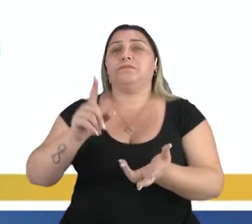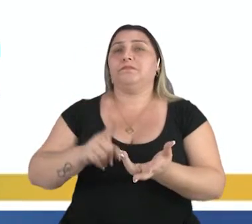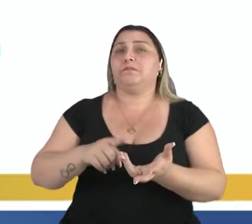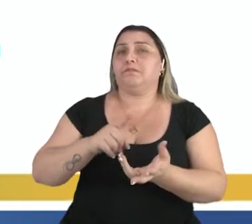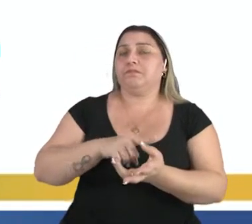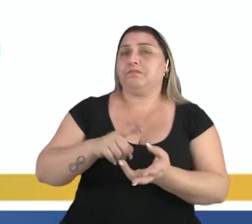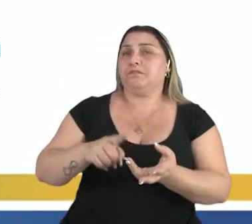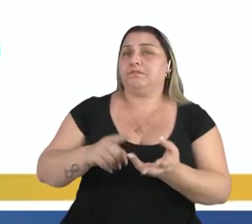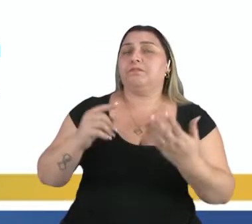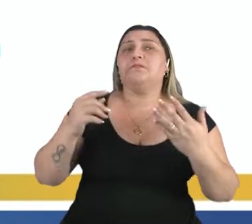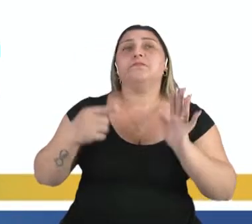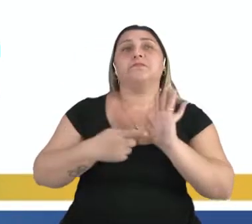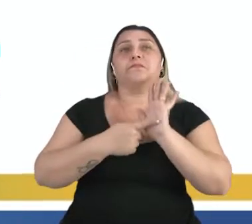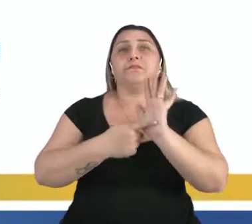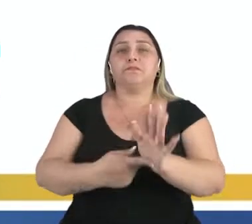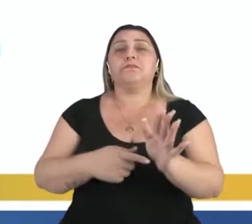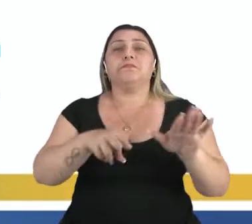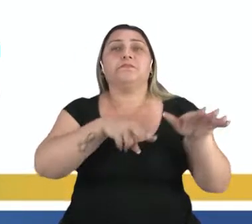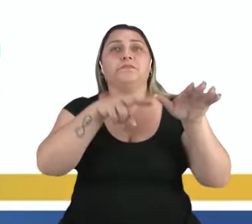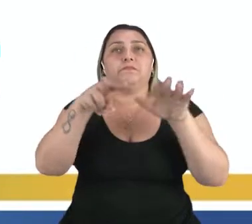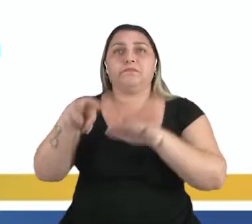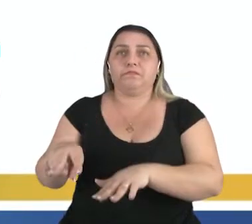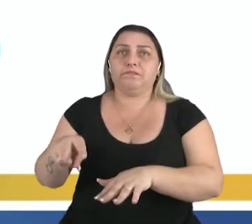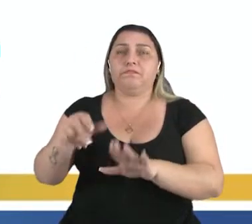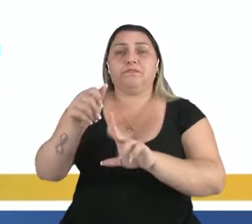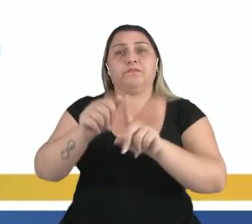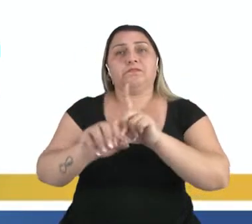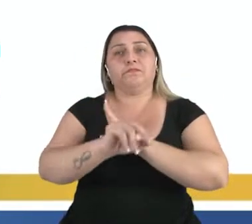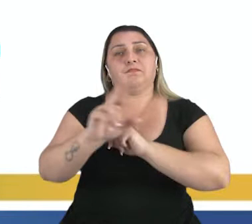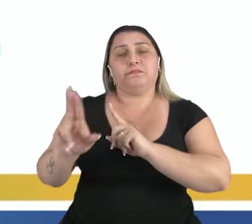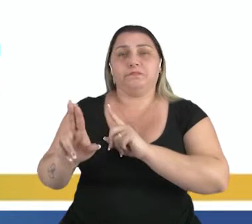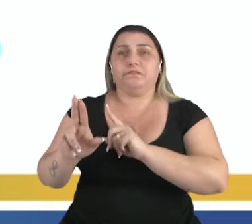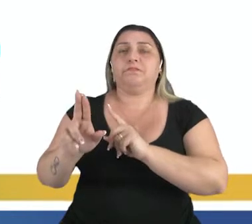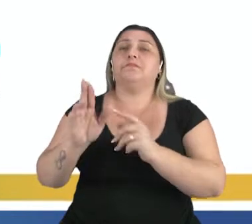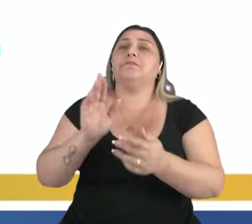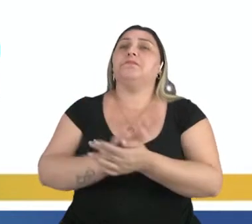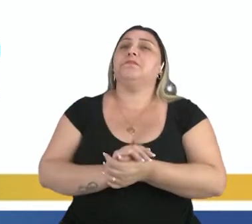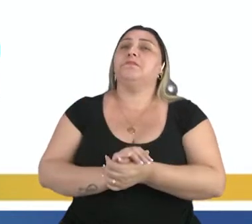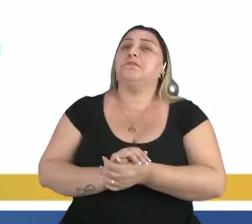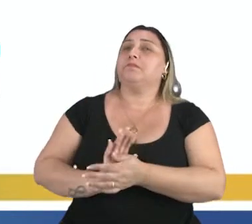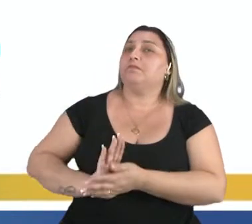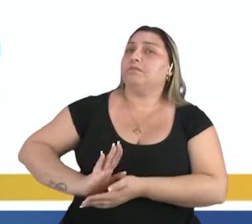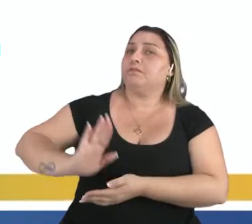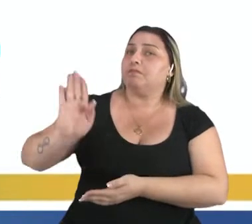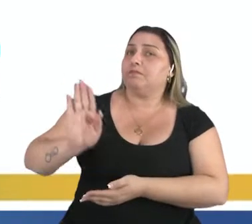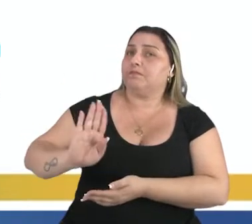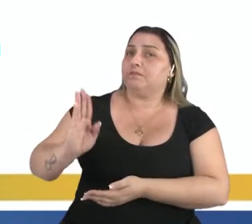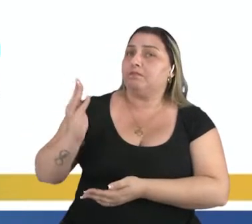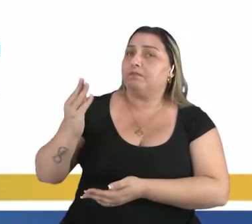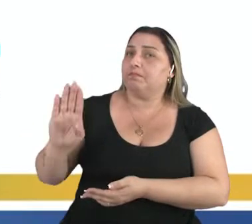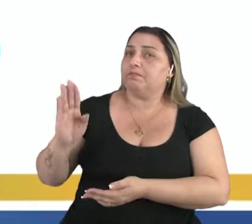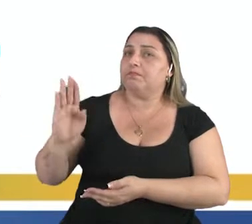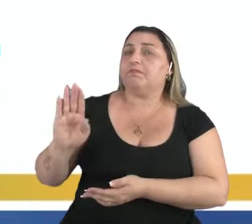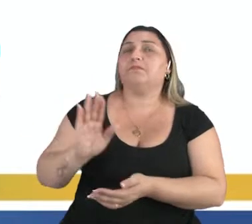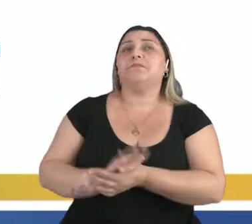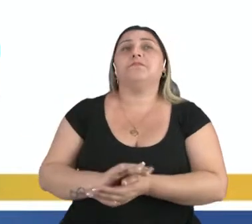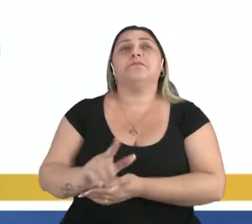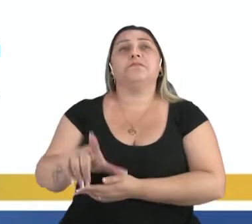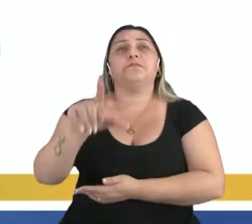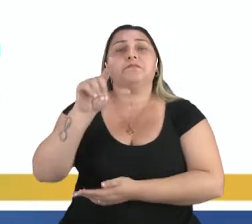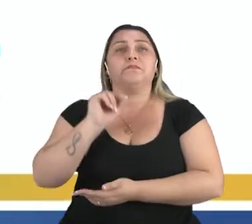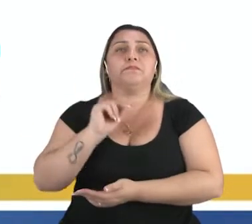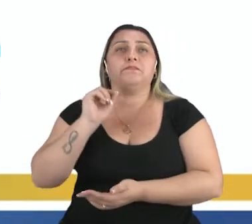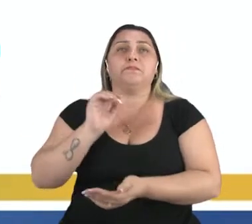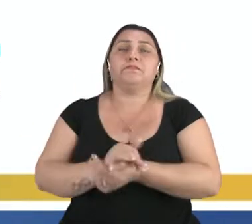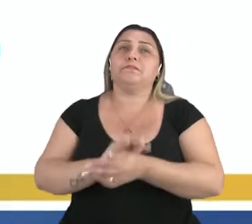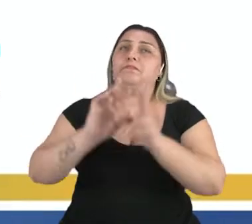serão abordados naquela semana, mês ou bimestre. Ou seja, no editorial você pode escolher falar